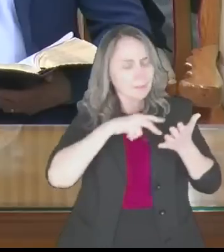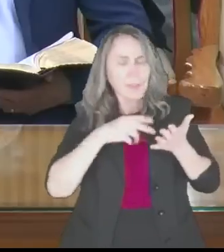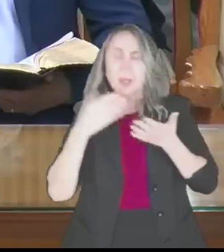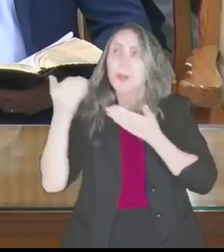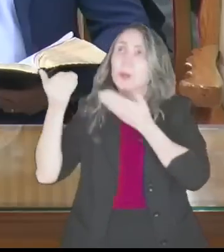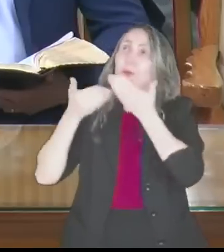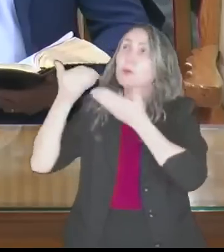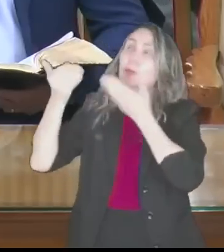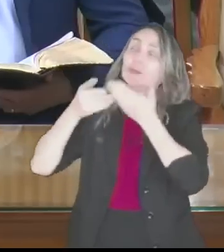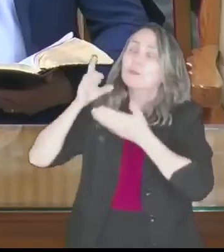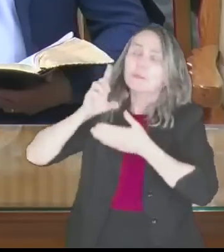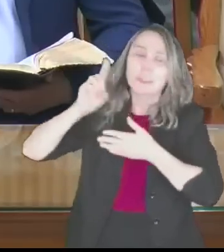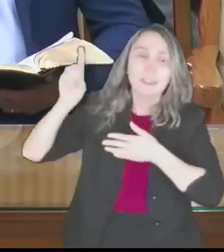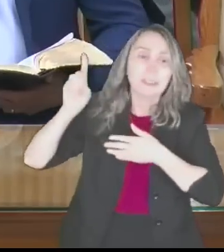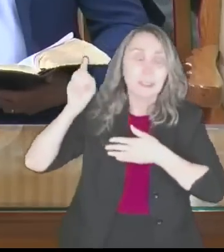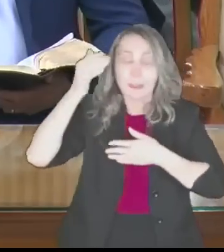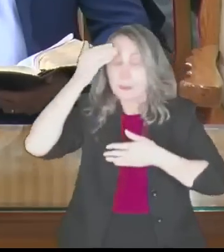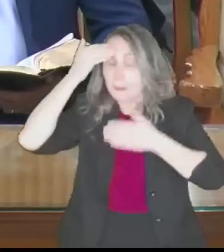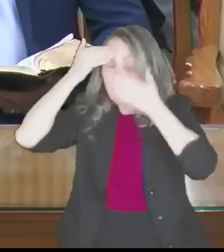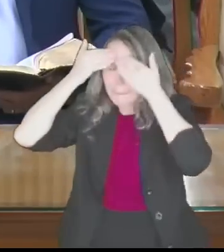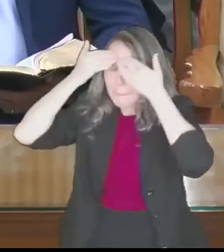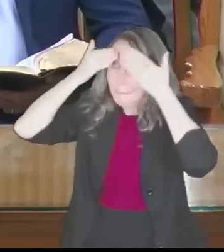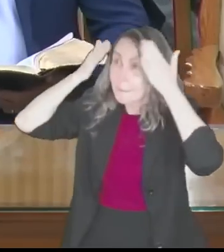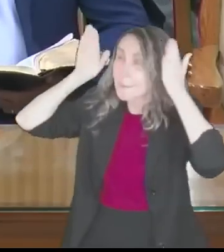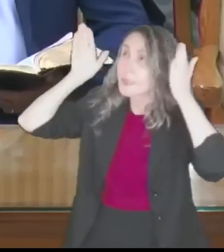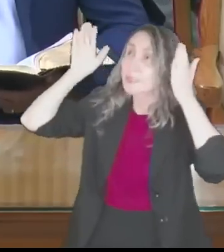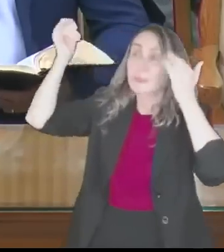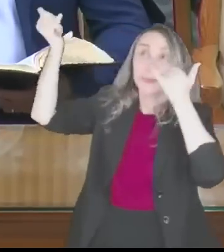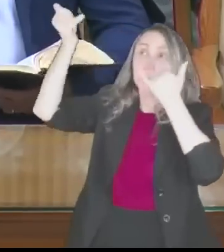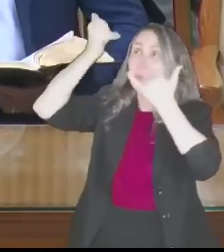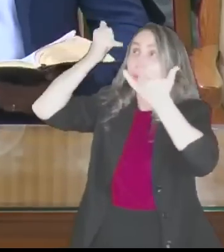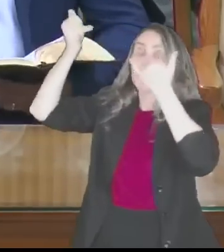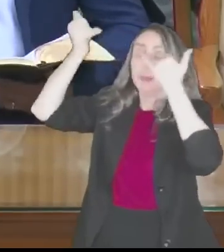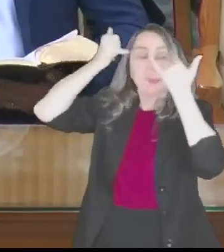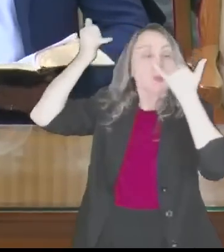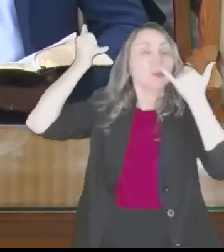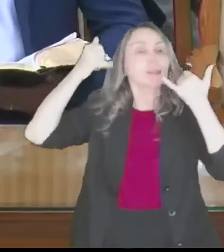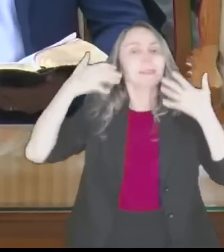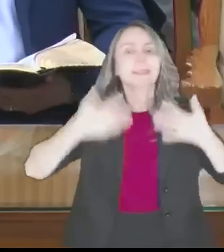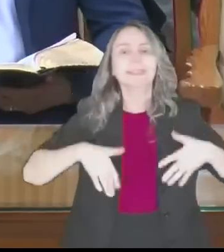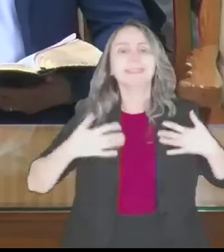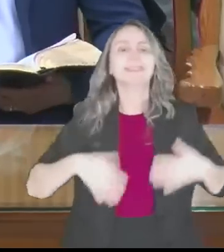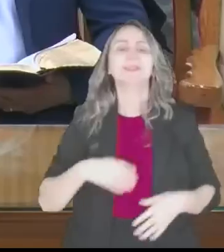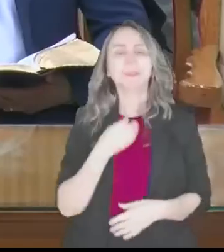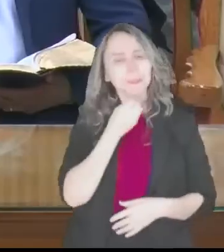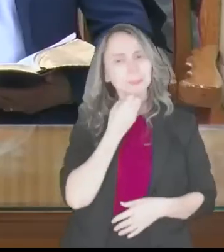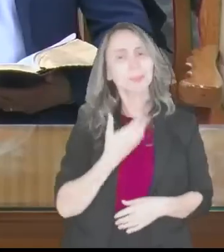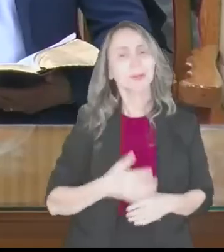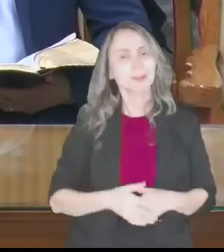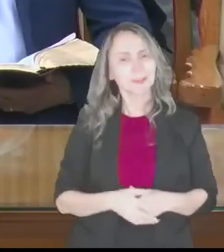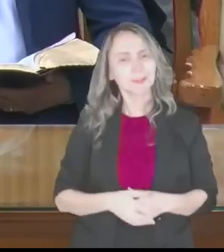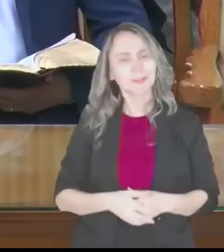e a mente vai abrindo, você vai enxergando coisas que os outros não enxergam.